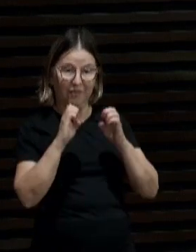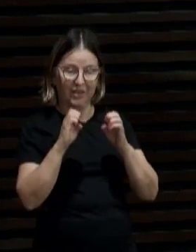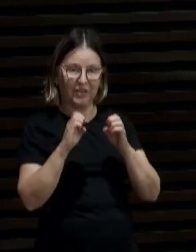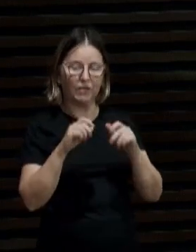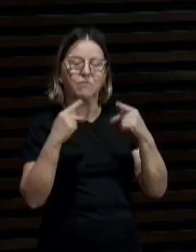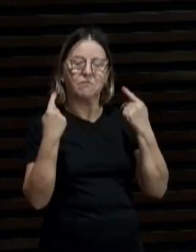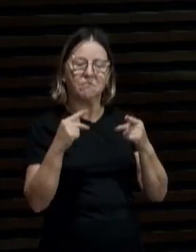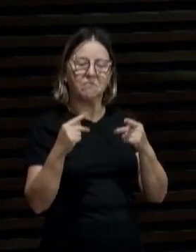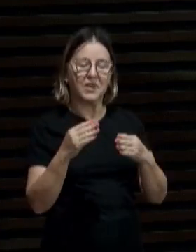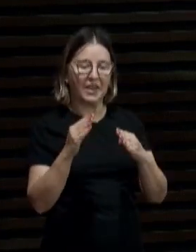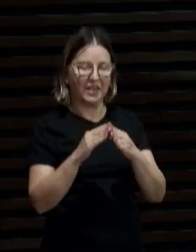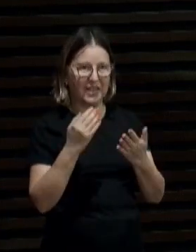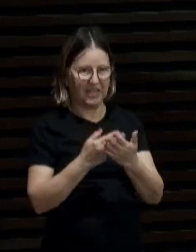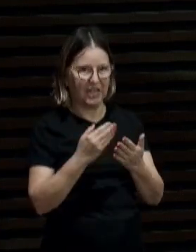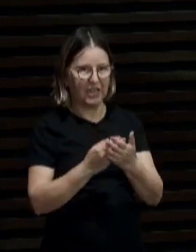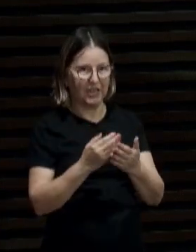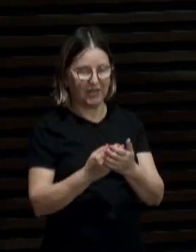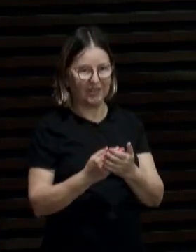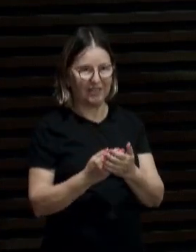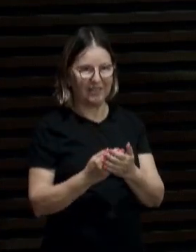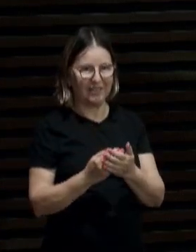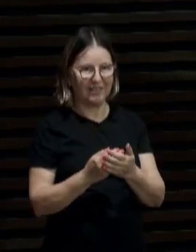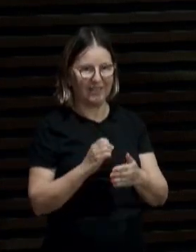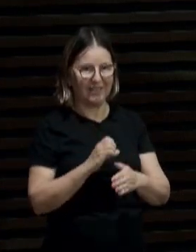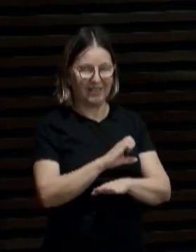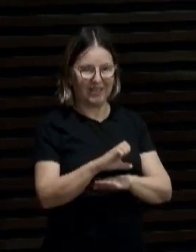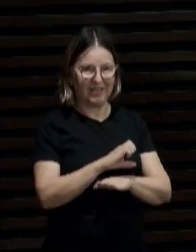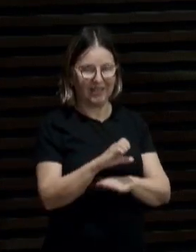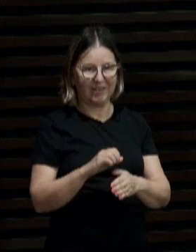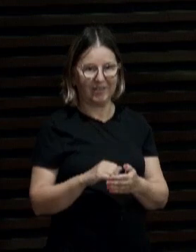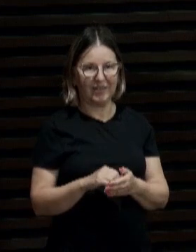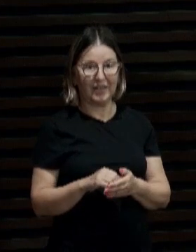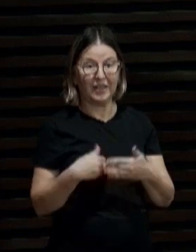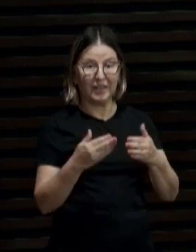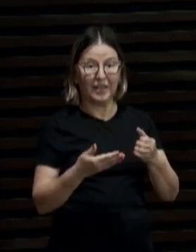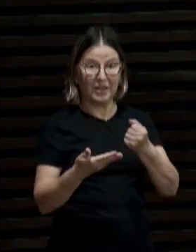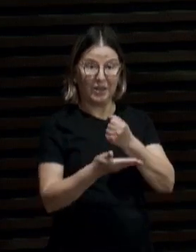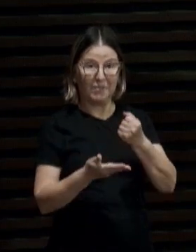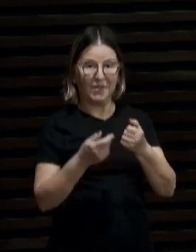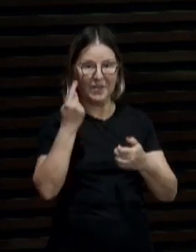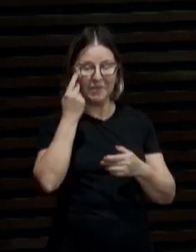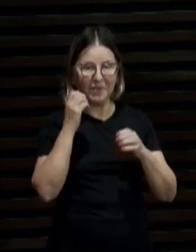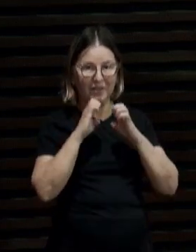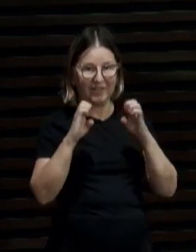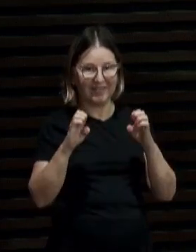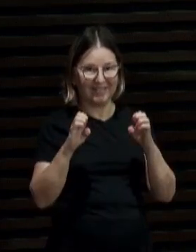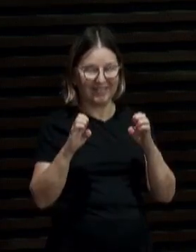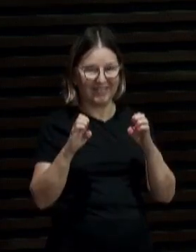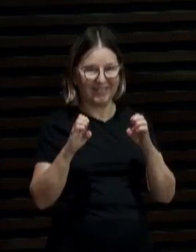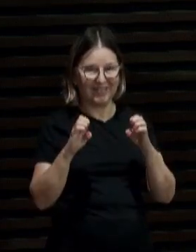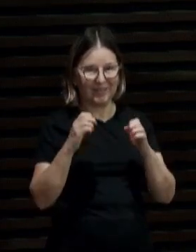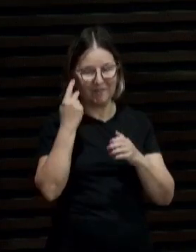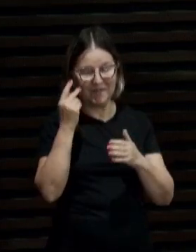escola de Tirano, e ali dando a base para o evangelismo e de toda a Ásia, uma igreja